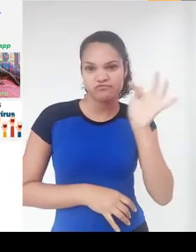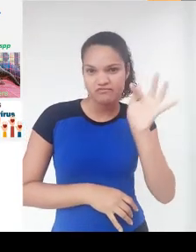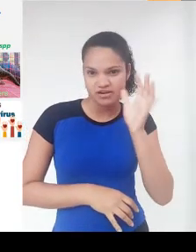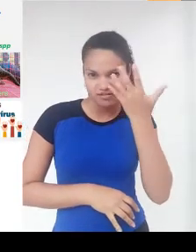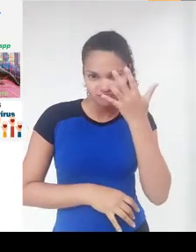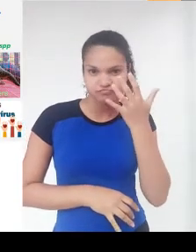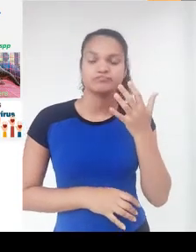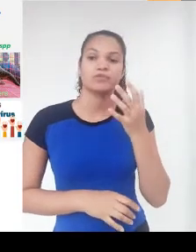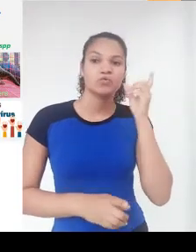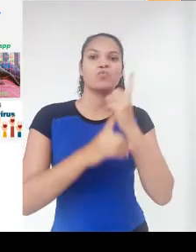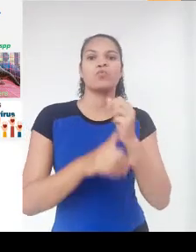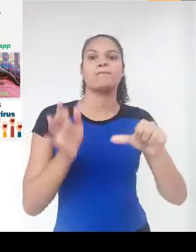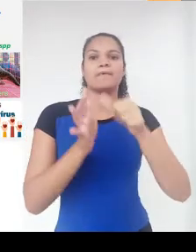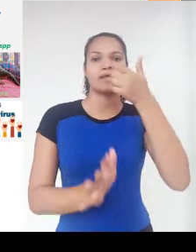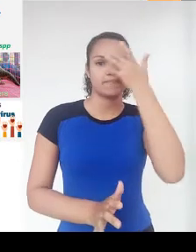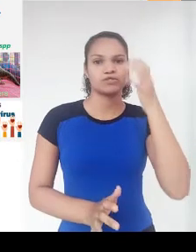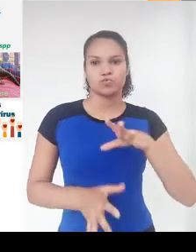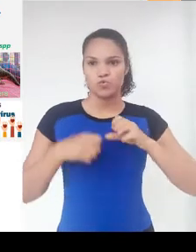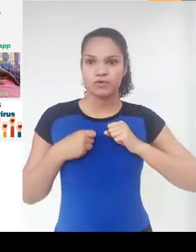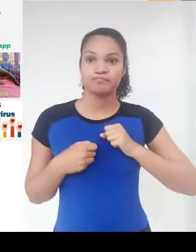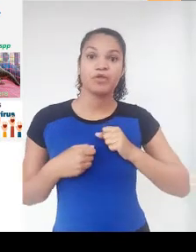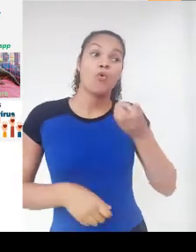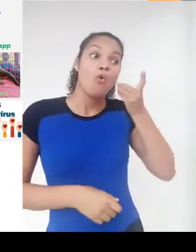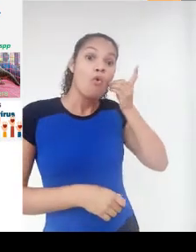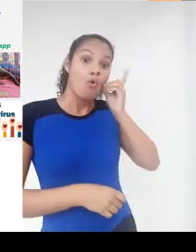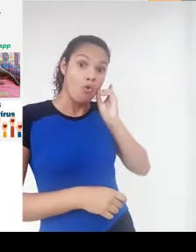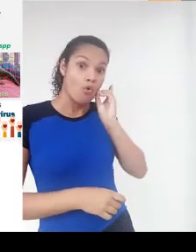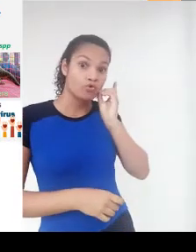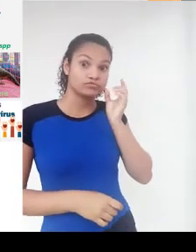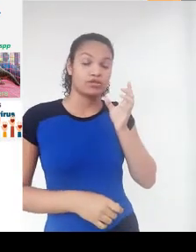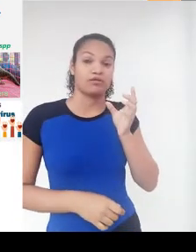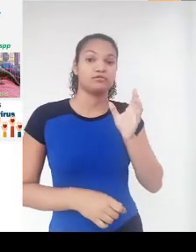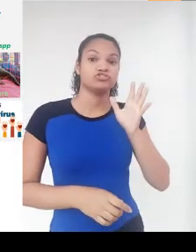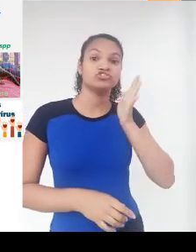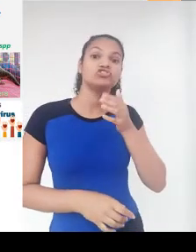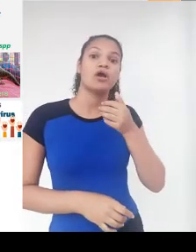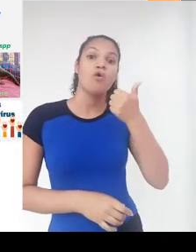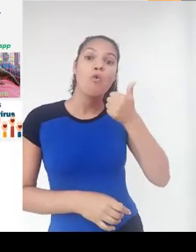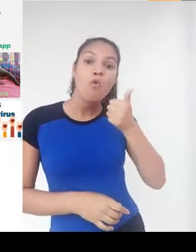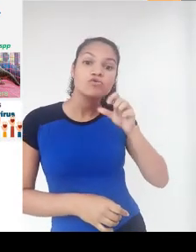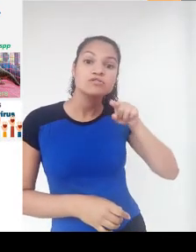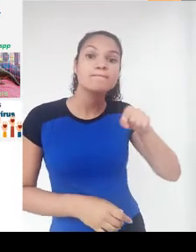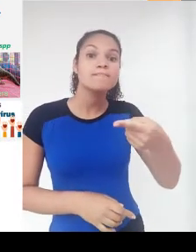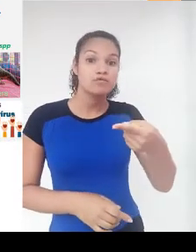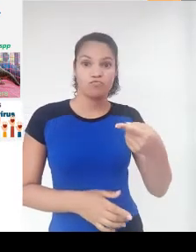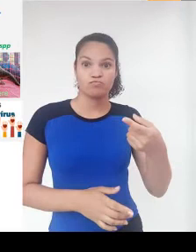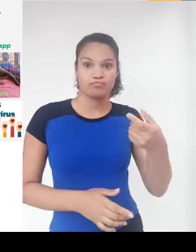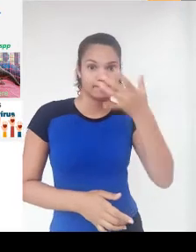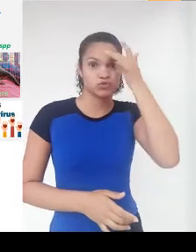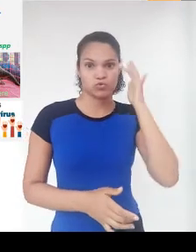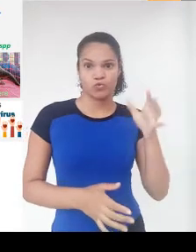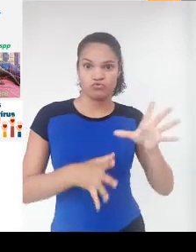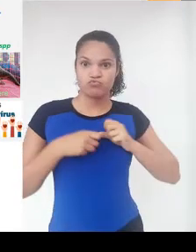Ontem, nós temos aproximadamente mais de 11 mil casos no Brasil. No dia 3 de abril, melhor dizendo. Hoje